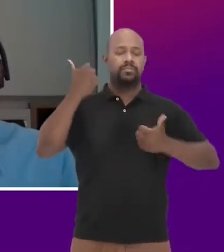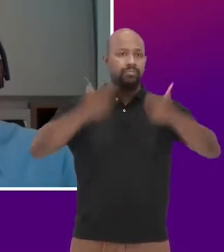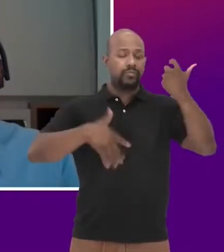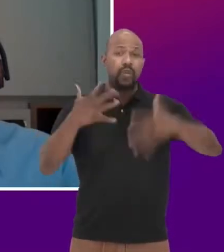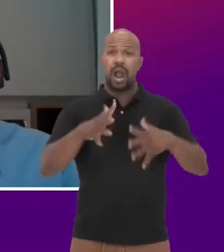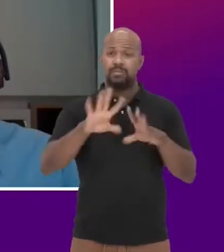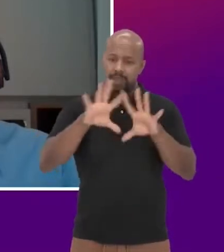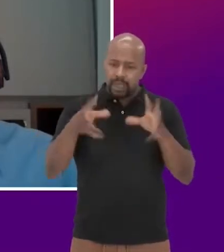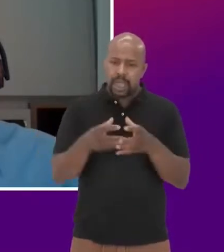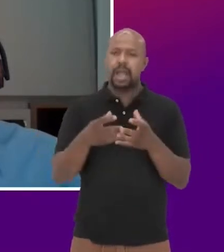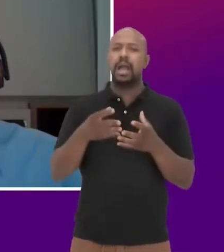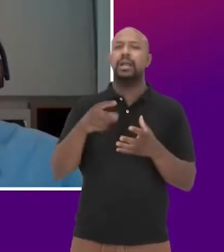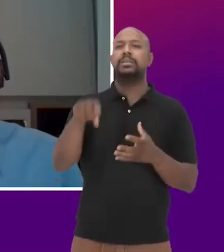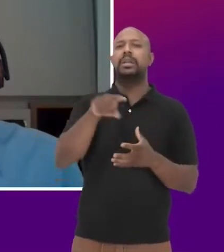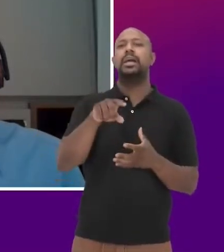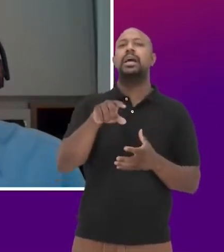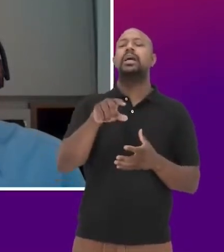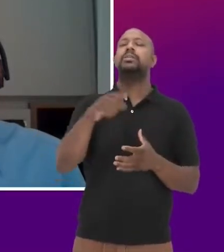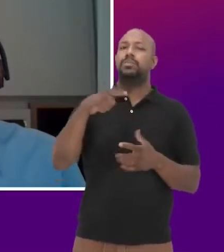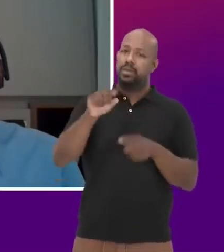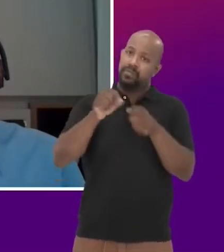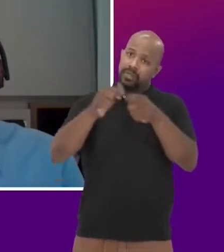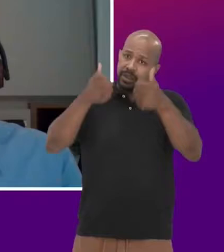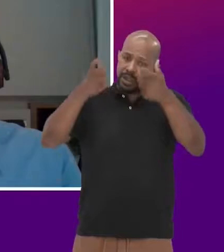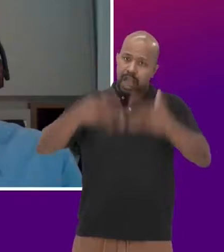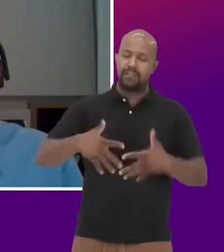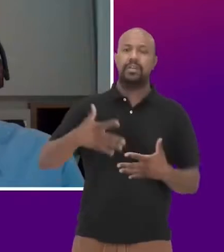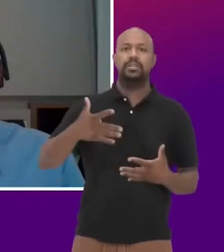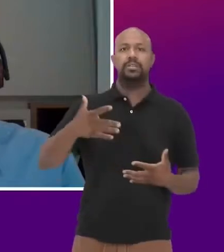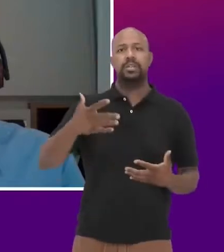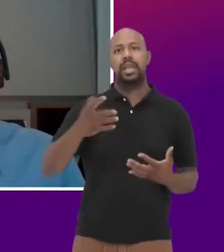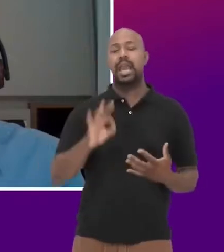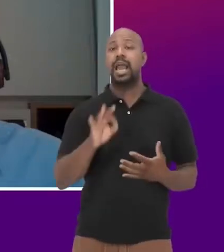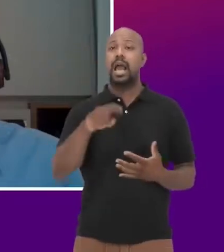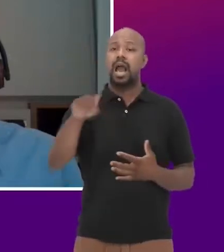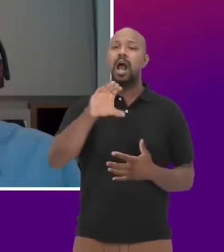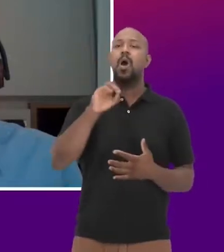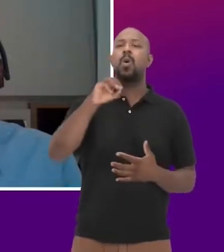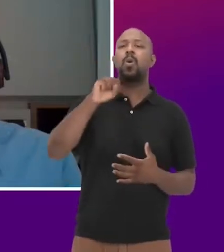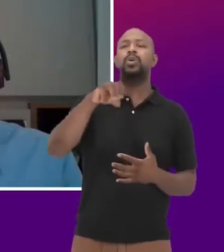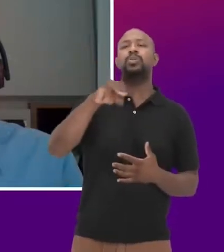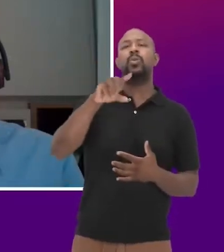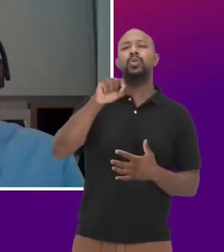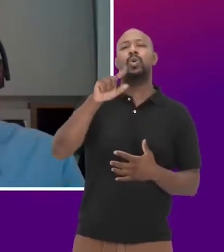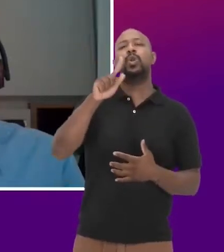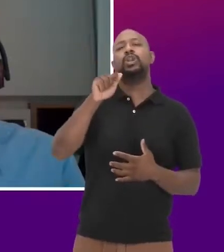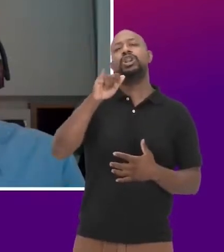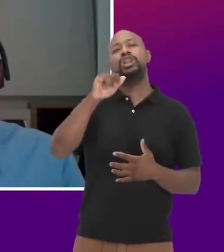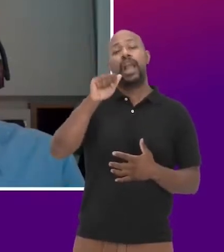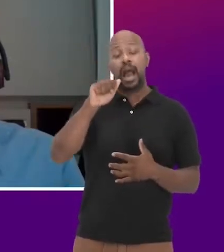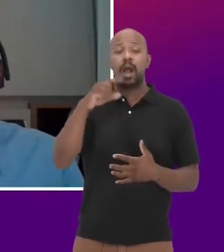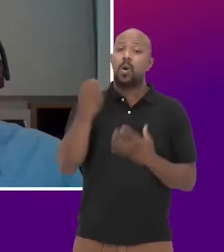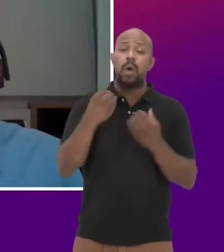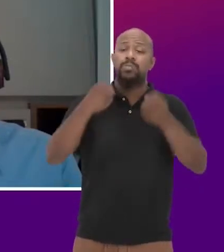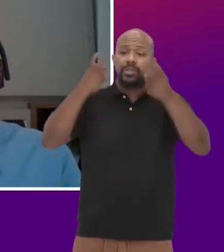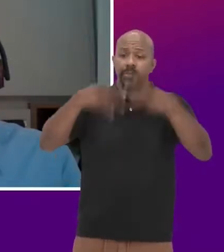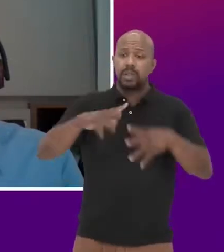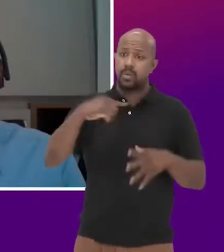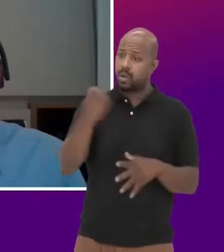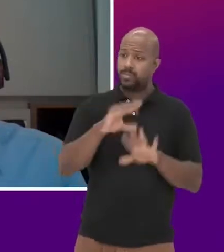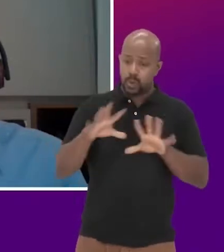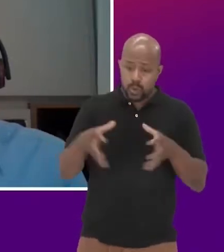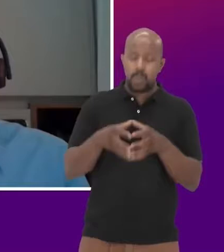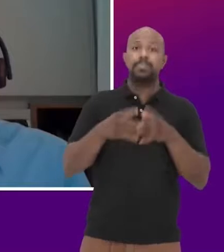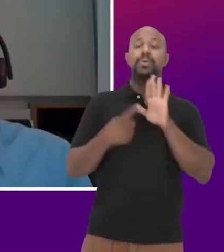forma, a cosmologia que você estava comentando. A cosmologia, inclusive, é como nós explicamos quanto